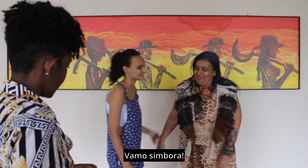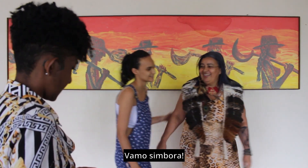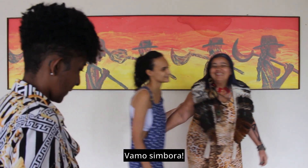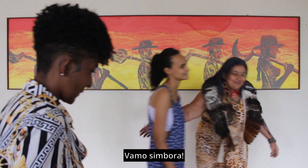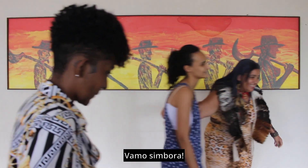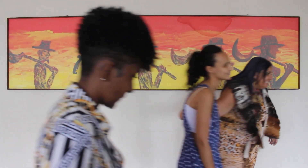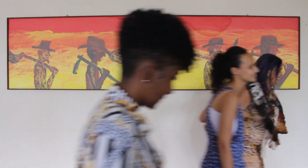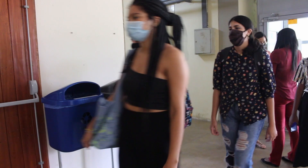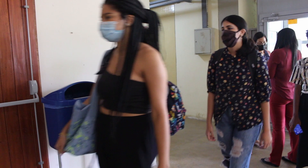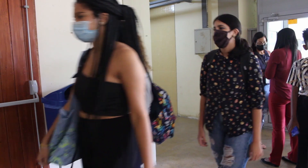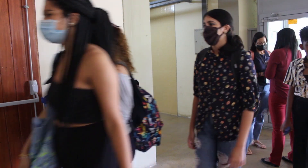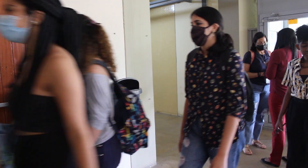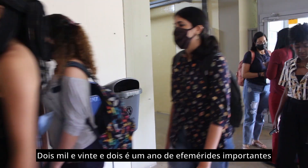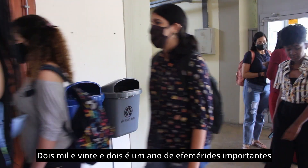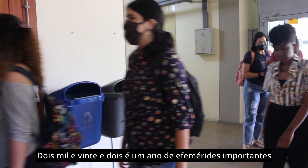fazer isso.